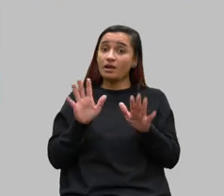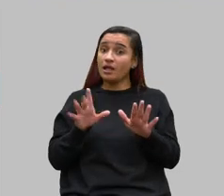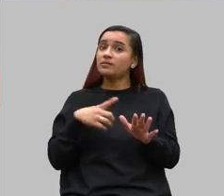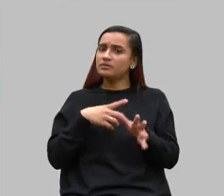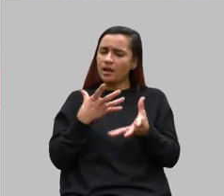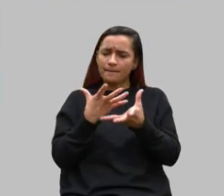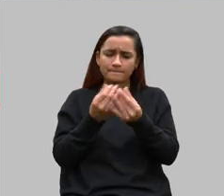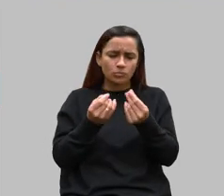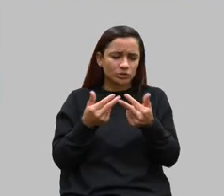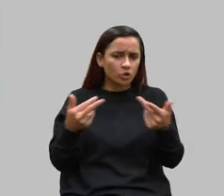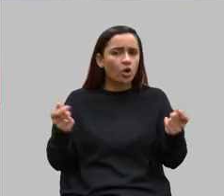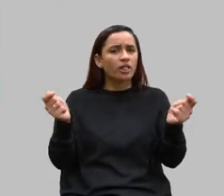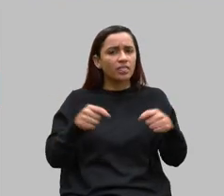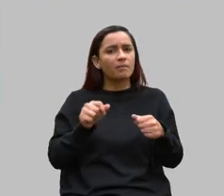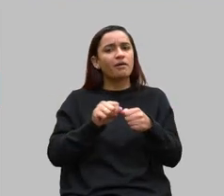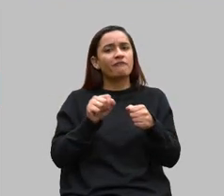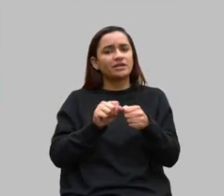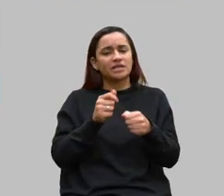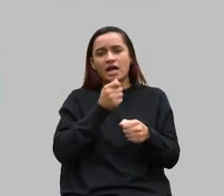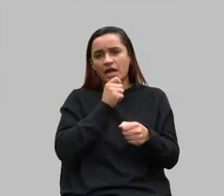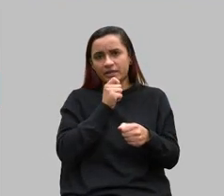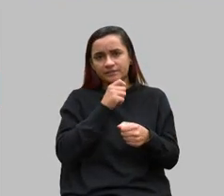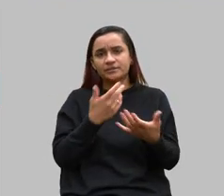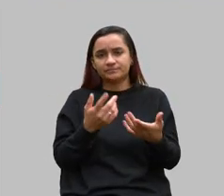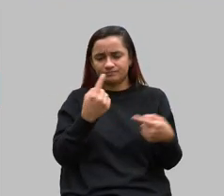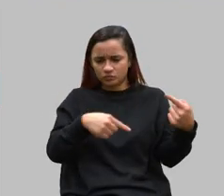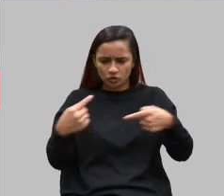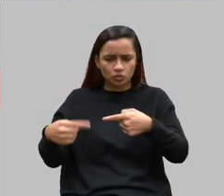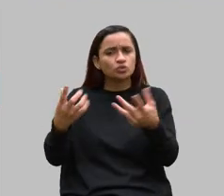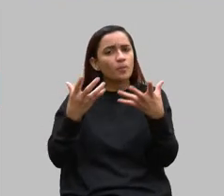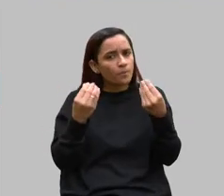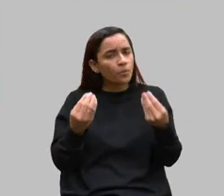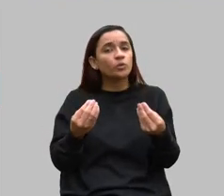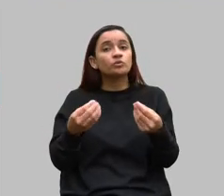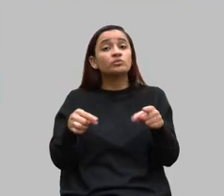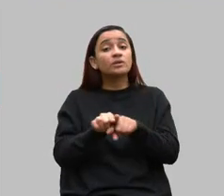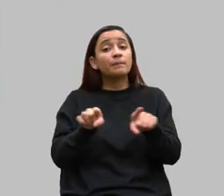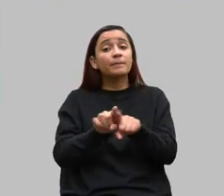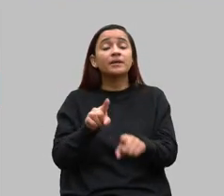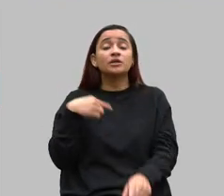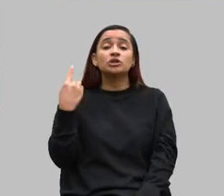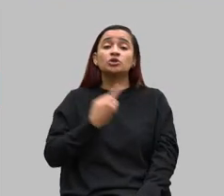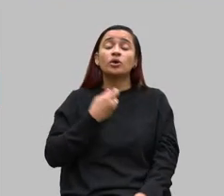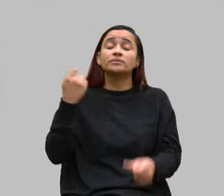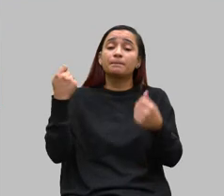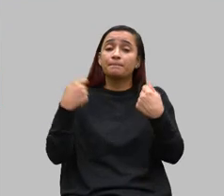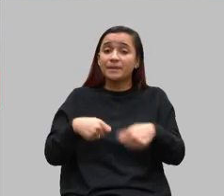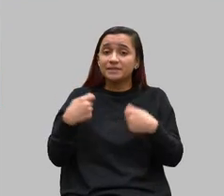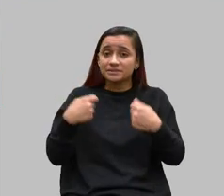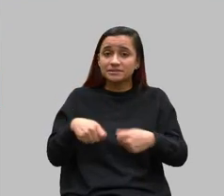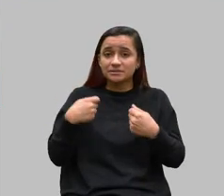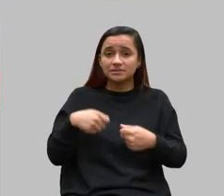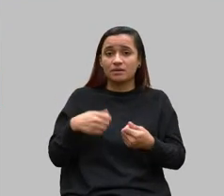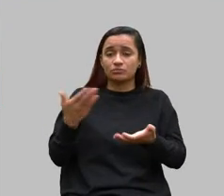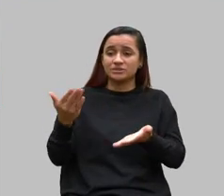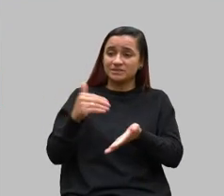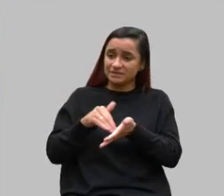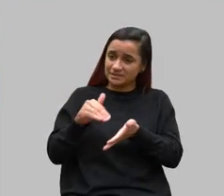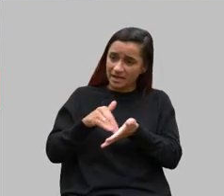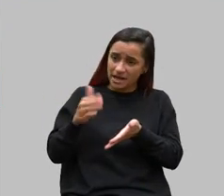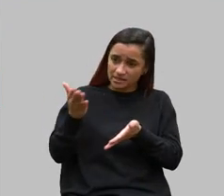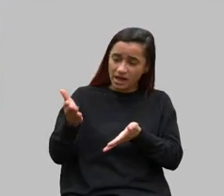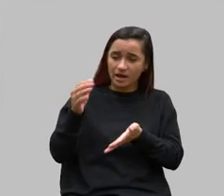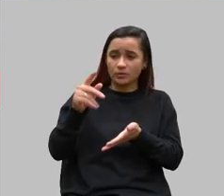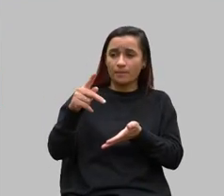da multa nós estamos discutindo muito que nós precisamos secretário Pedro Bruno apesar do do